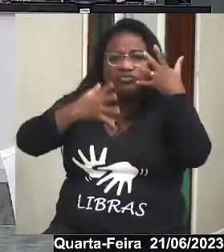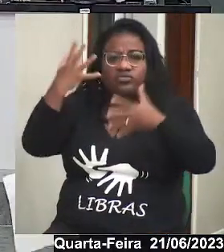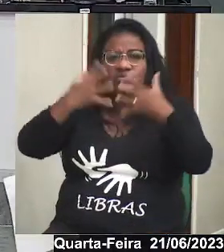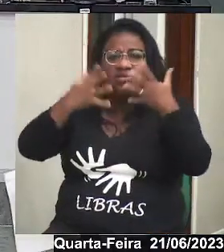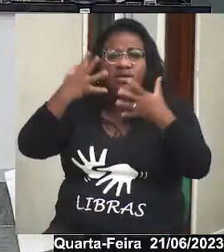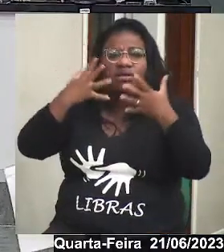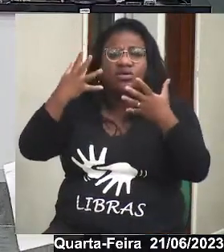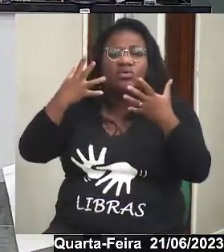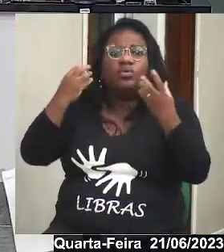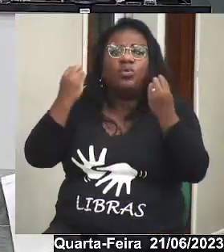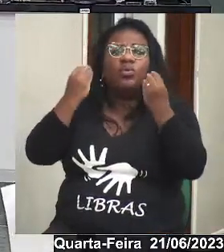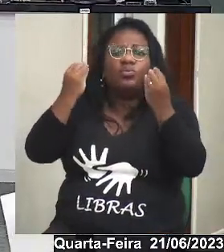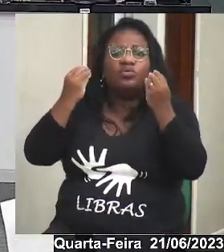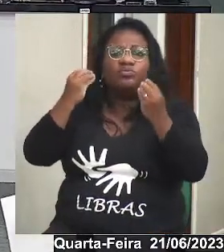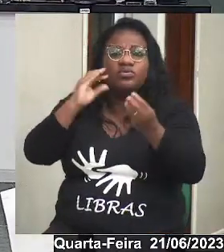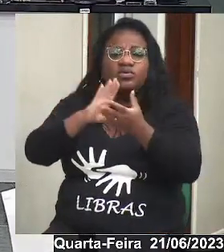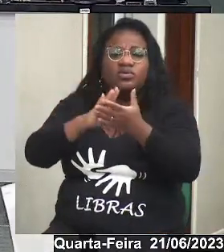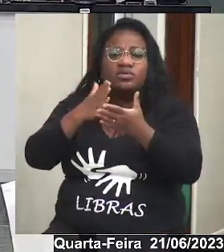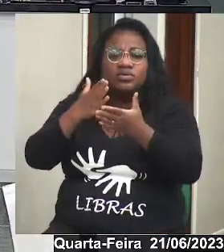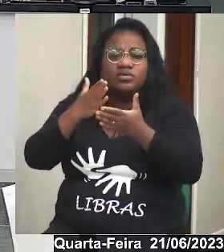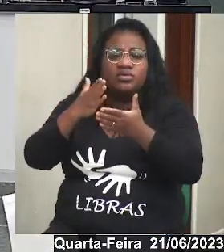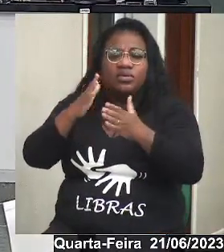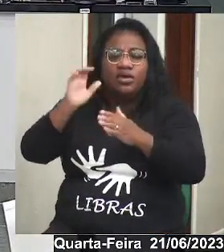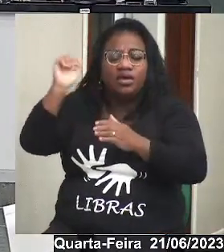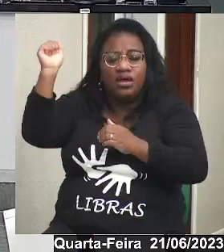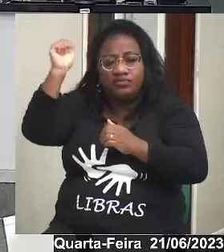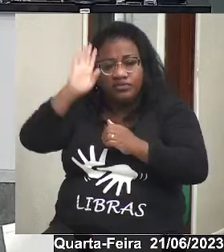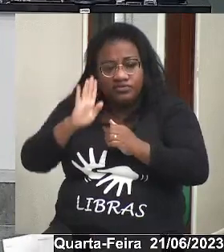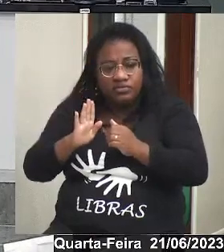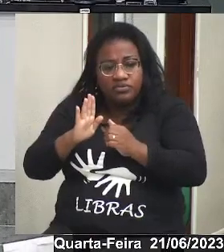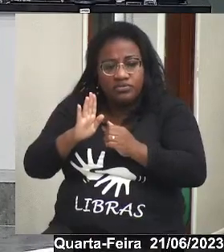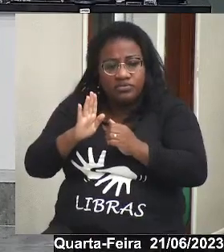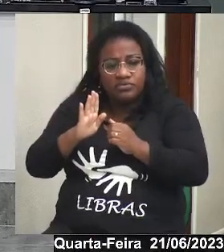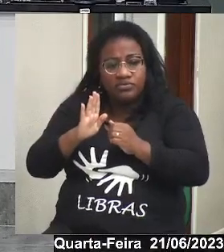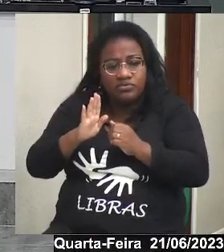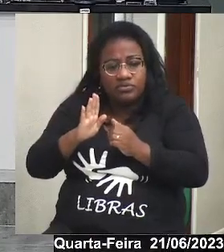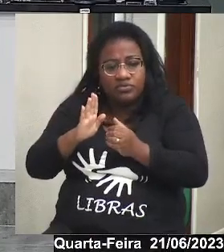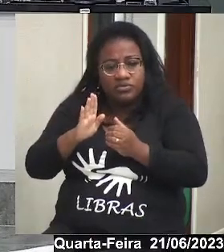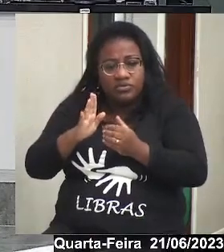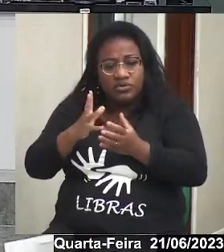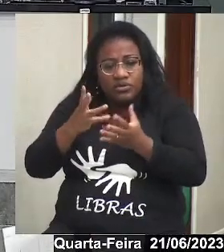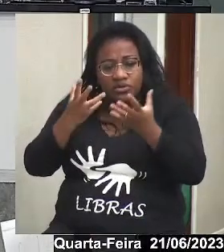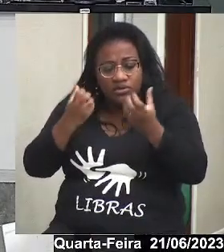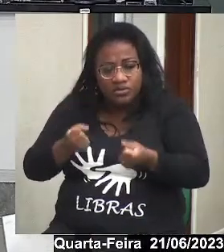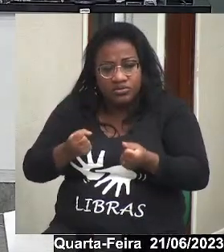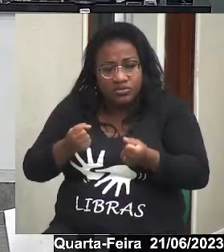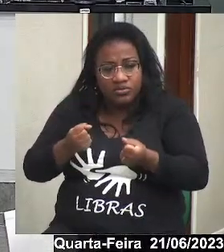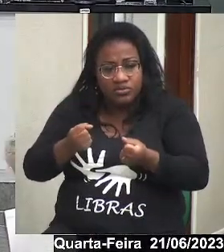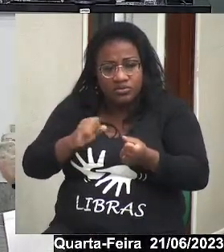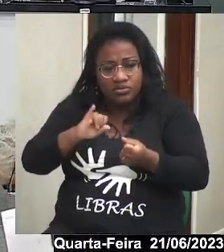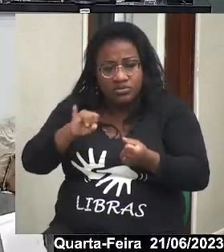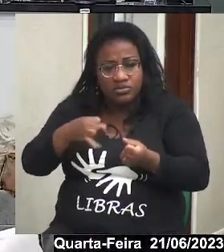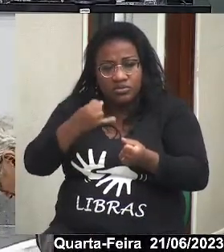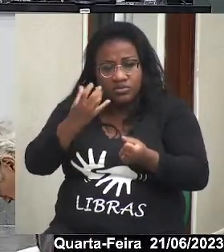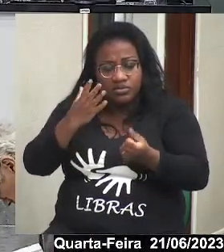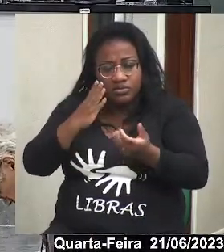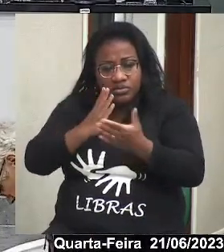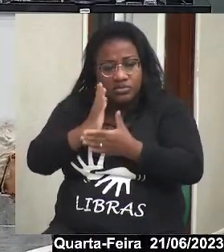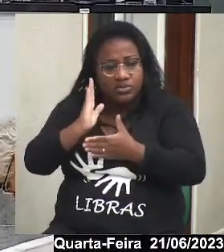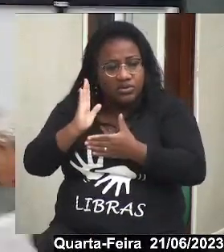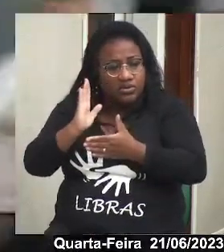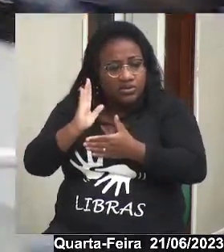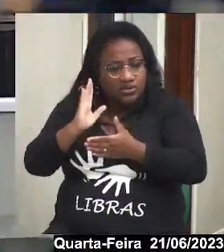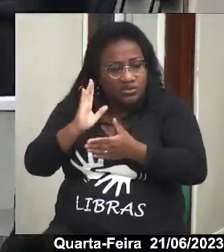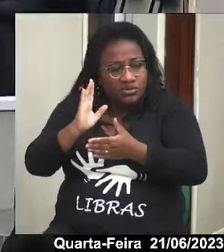Presidente. A favor. Vereador Alexandre. A favor. Vereador Joãozinho. Bom dia a